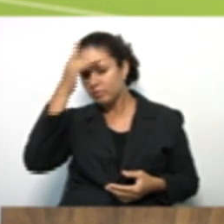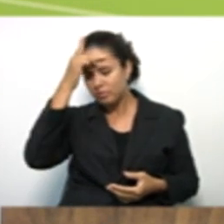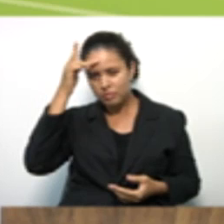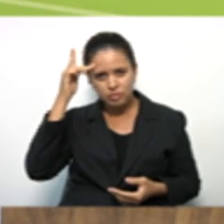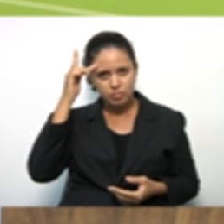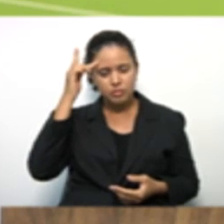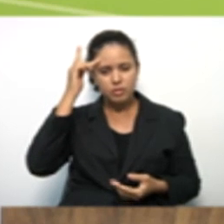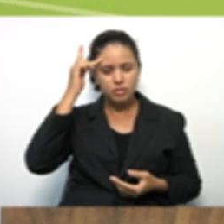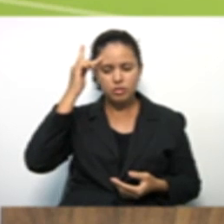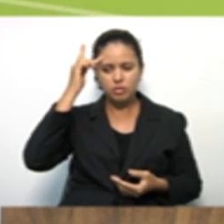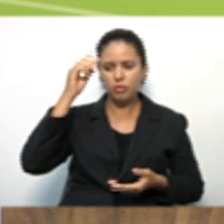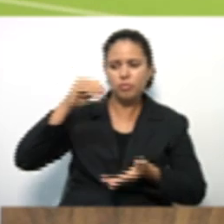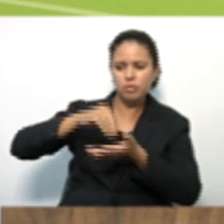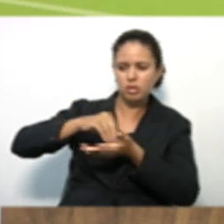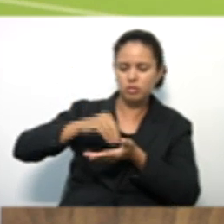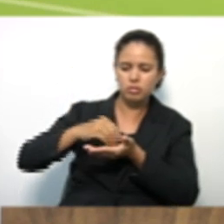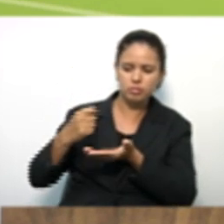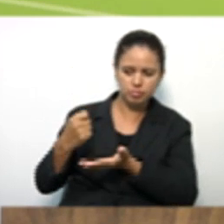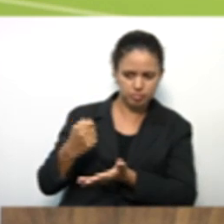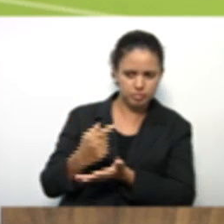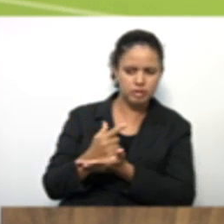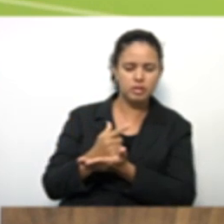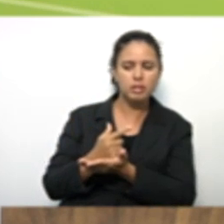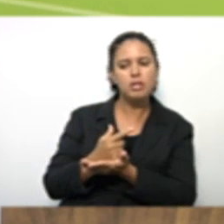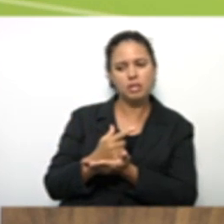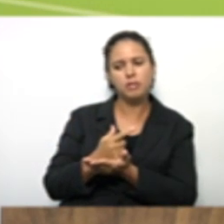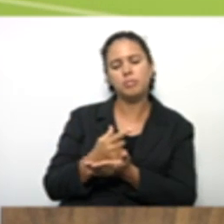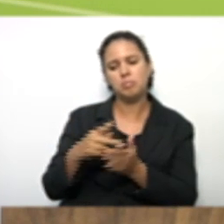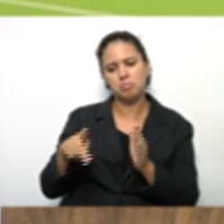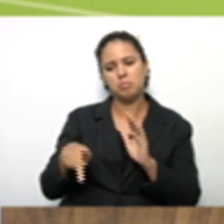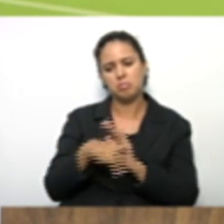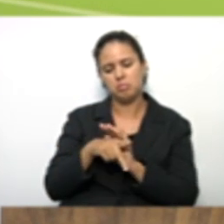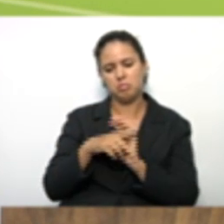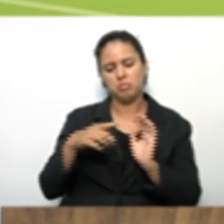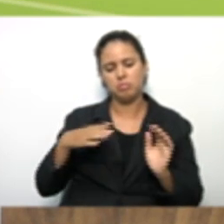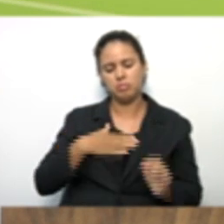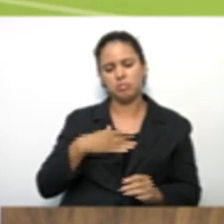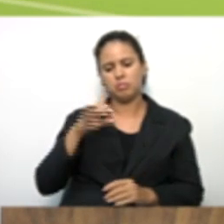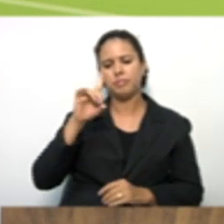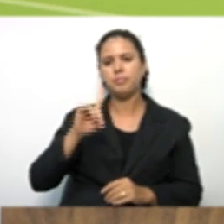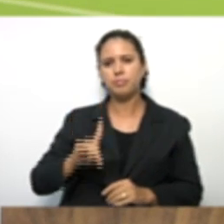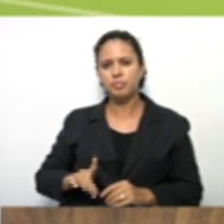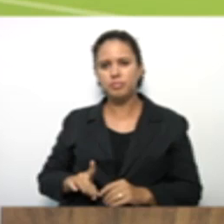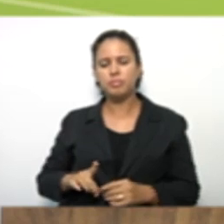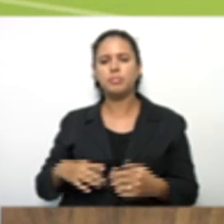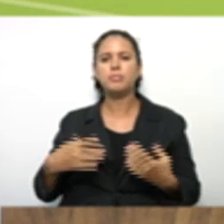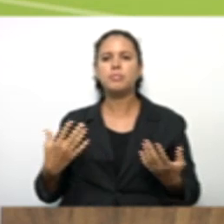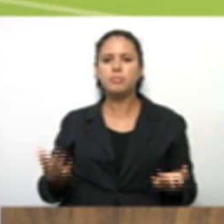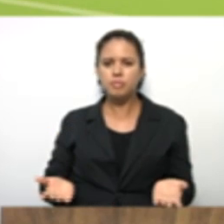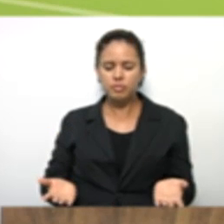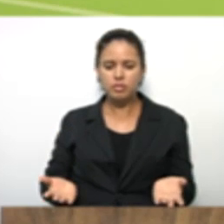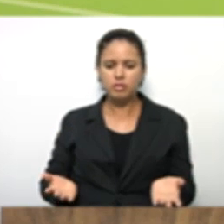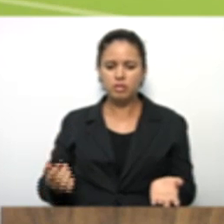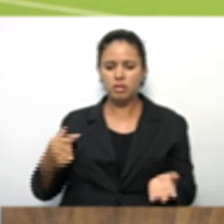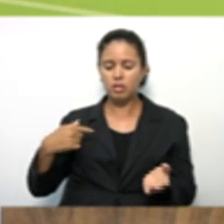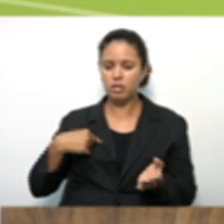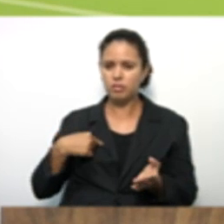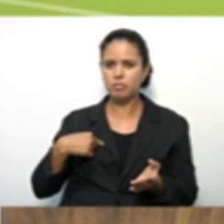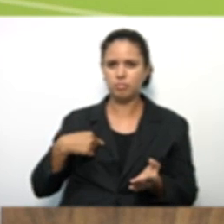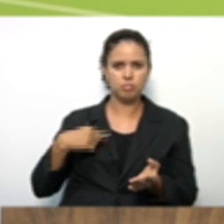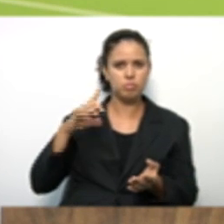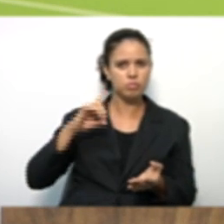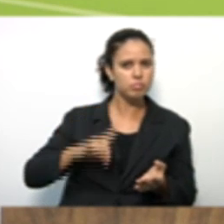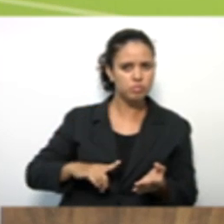para uma terceira pessoa e essa terceira pessoa tem que te devolver. Então, do jeito que você tem o direito a receber,